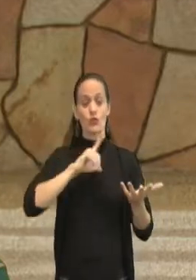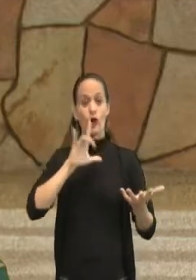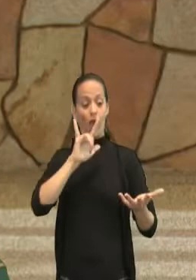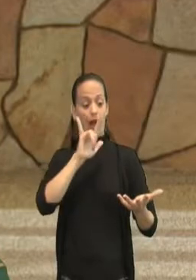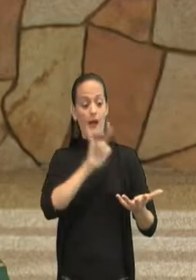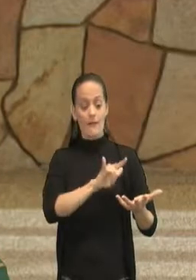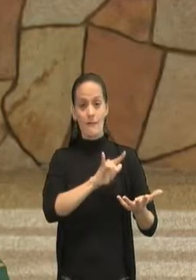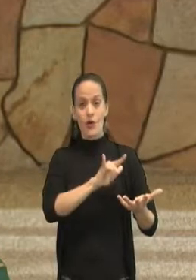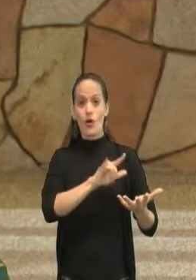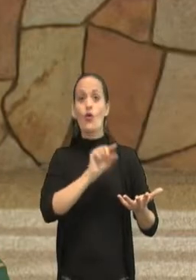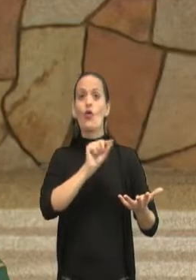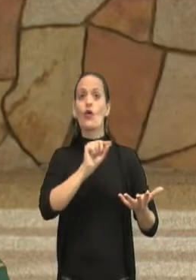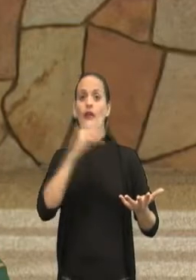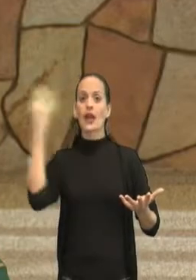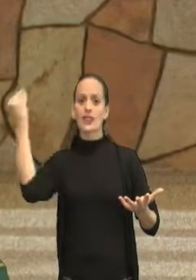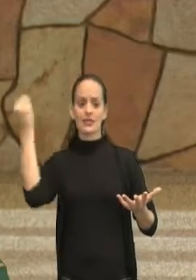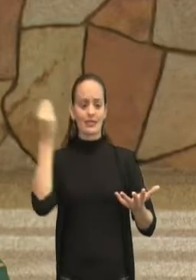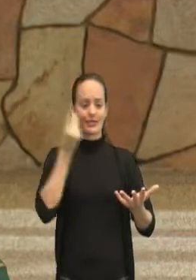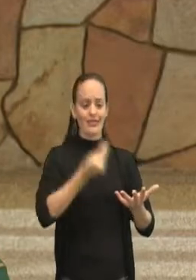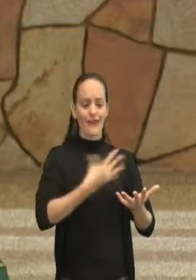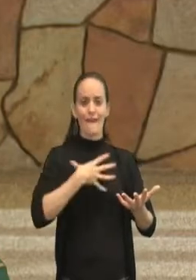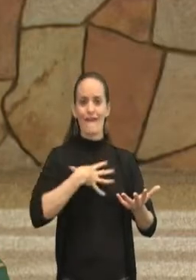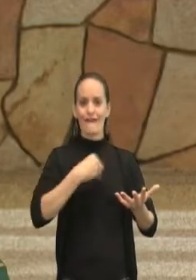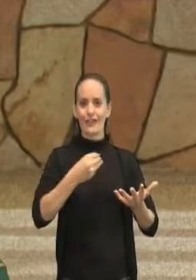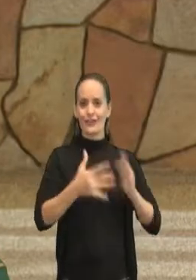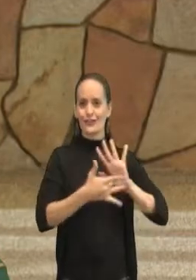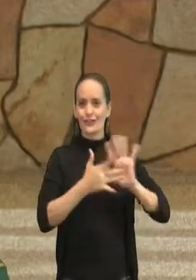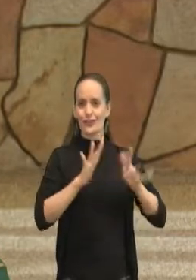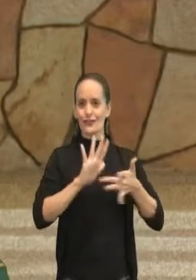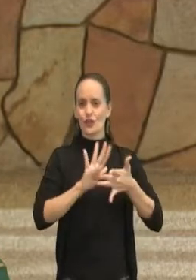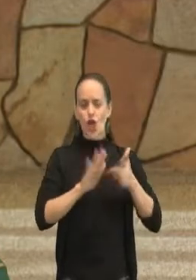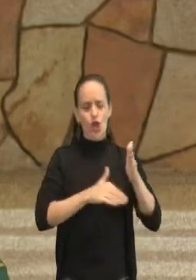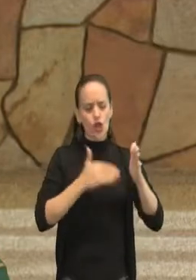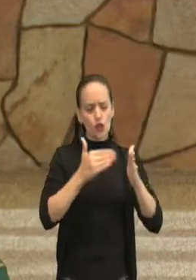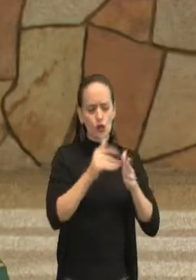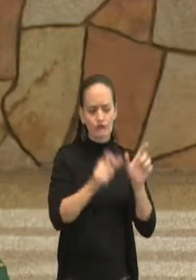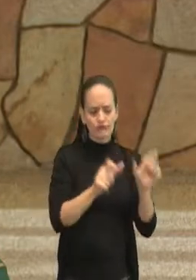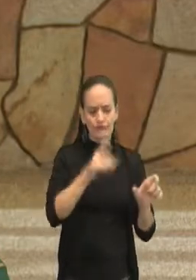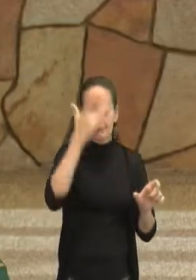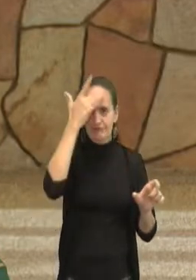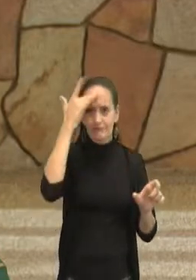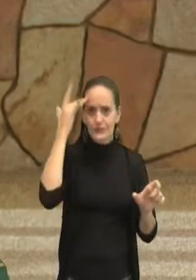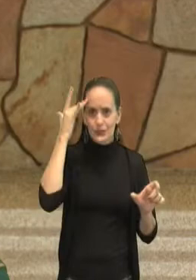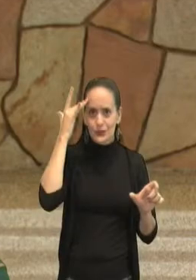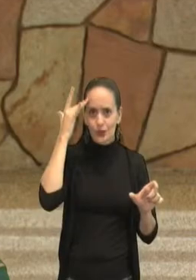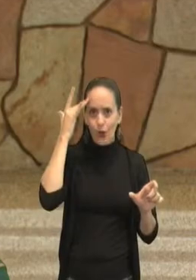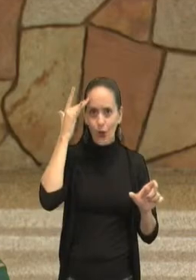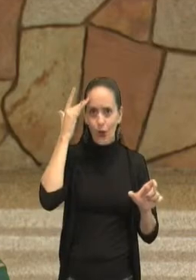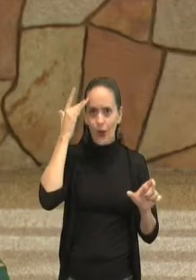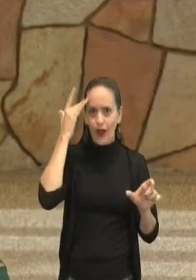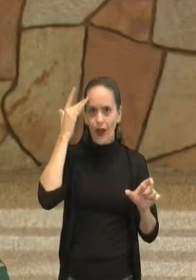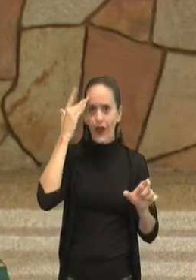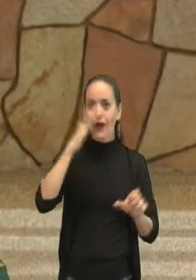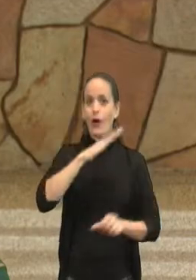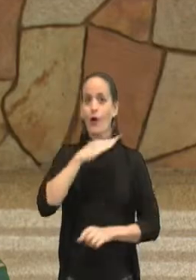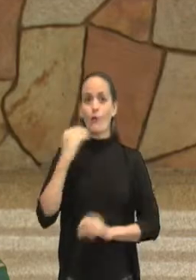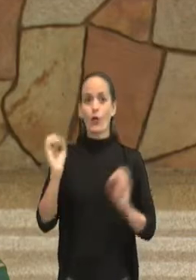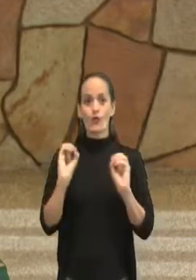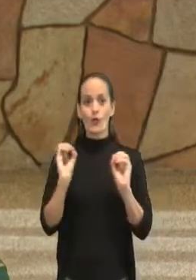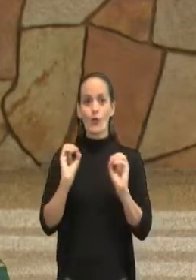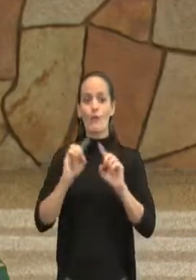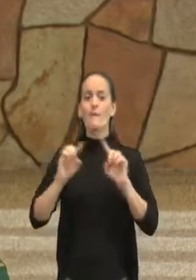maneira que deu seu Filho unigênito, para que todo aquele que nele crê não pereça, mas tenha a vida